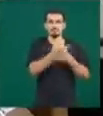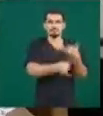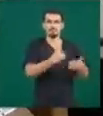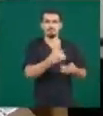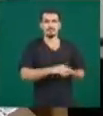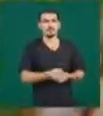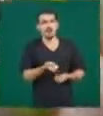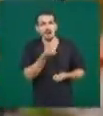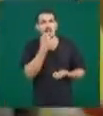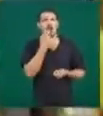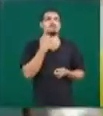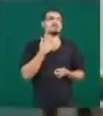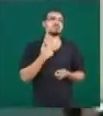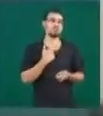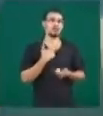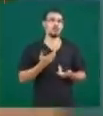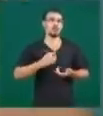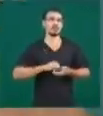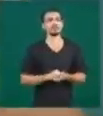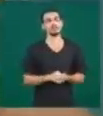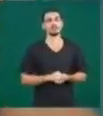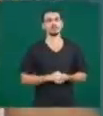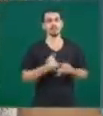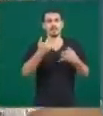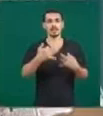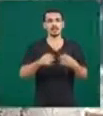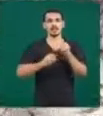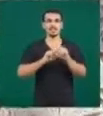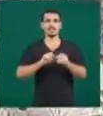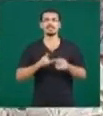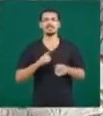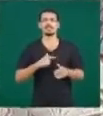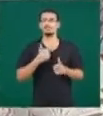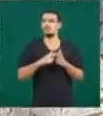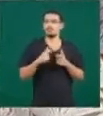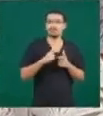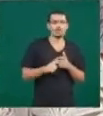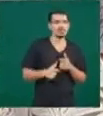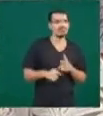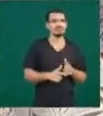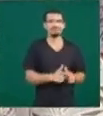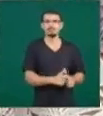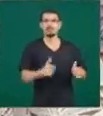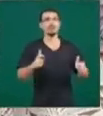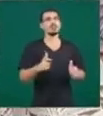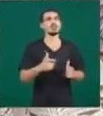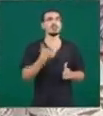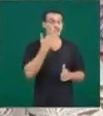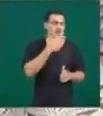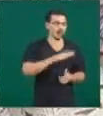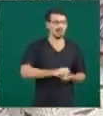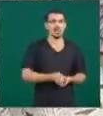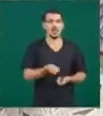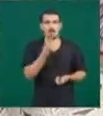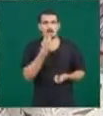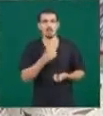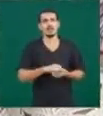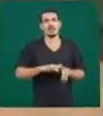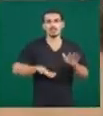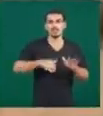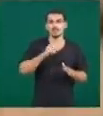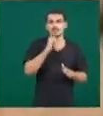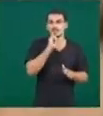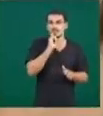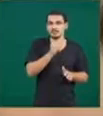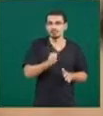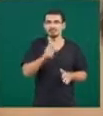e engolem. Ela explica que o maior problema é a ingestão de corpo estranho, como é o caso da criança engolir baterias de brinquedos,